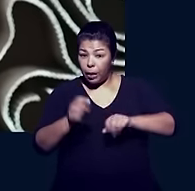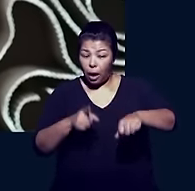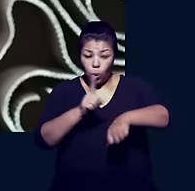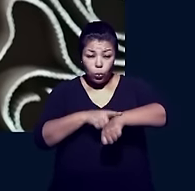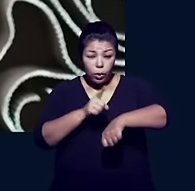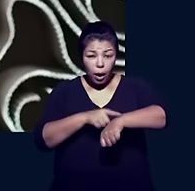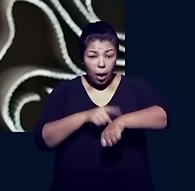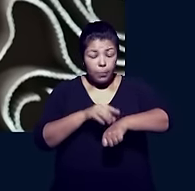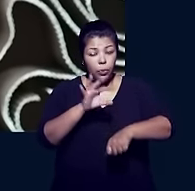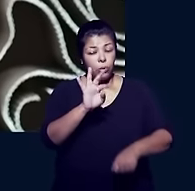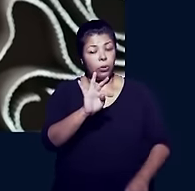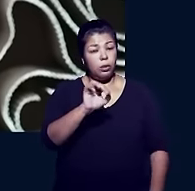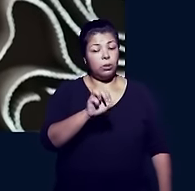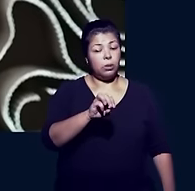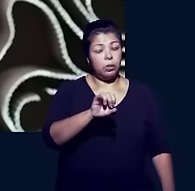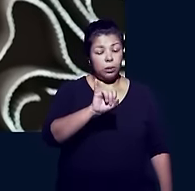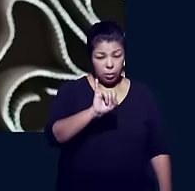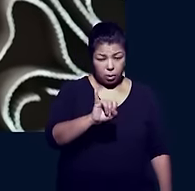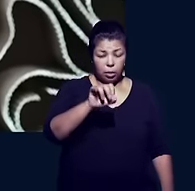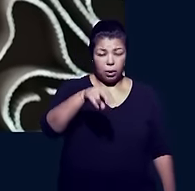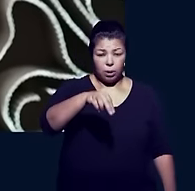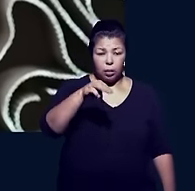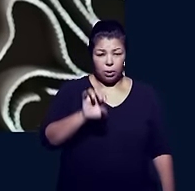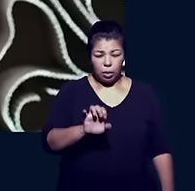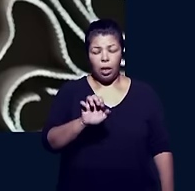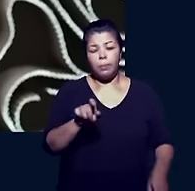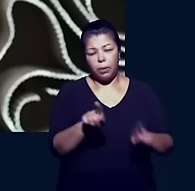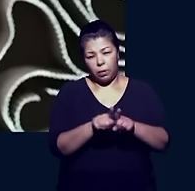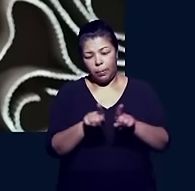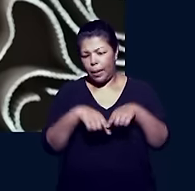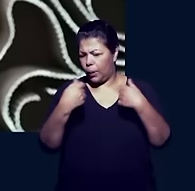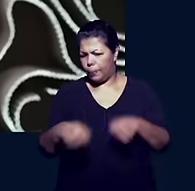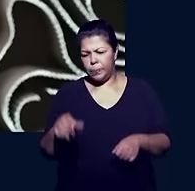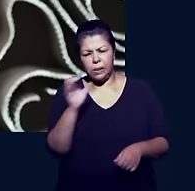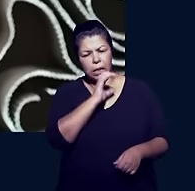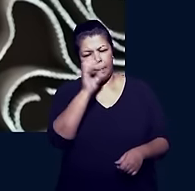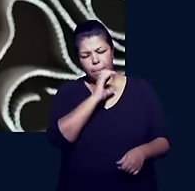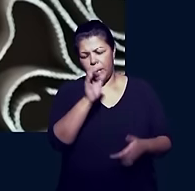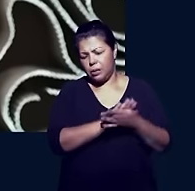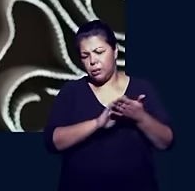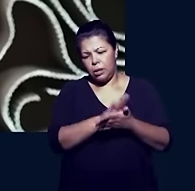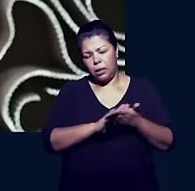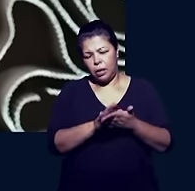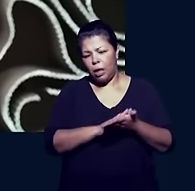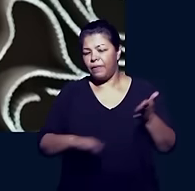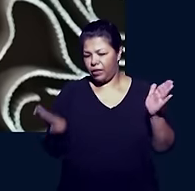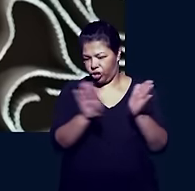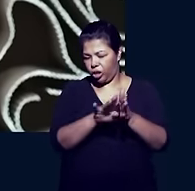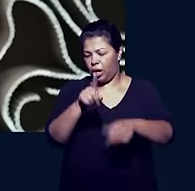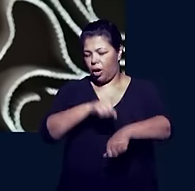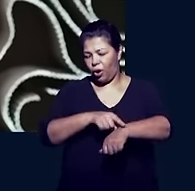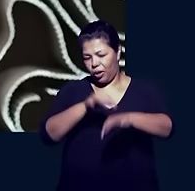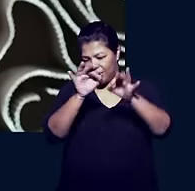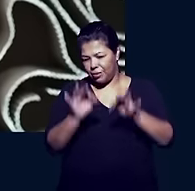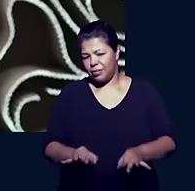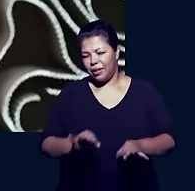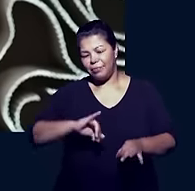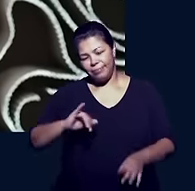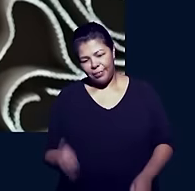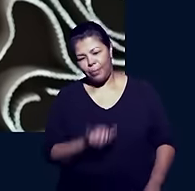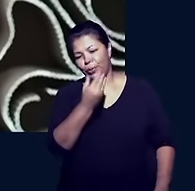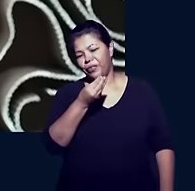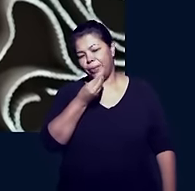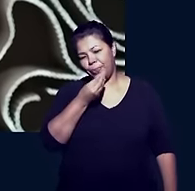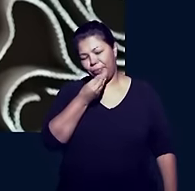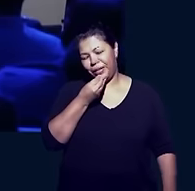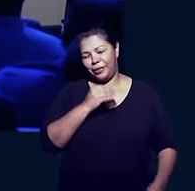oportunidade pra gente conseguir capturar e remunerar acho que não precisa ter pressa e vai chegar a hora da gente conseguir capturar essas oportunidades que